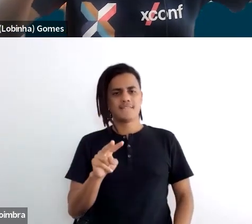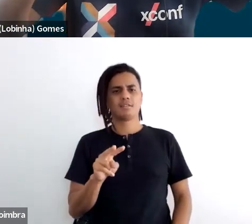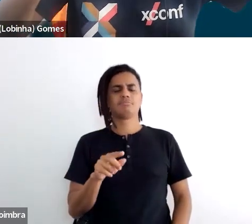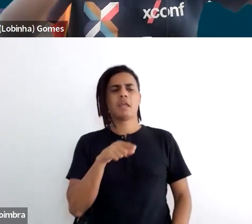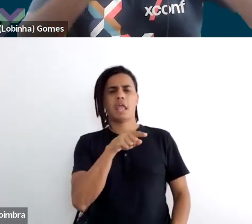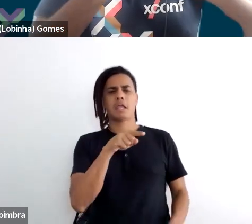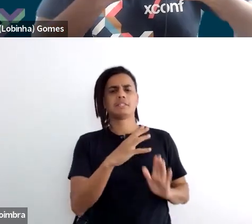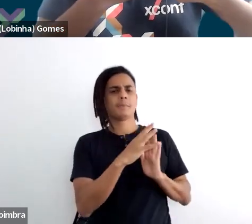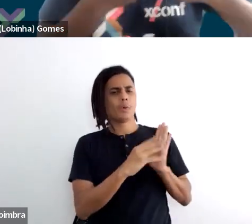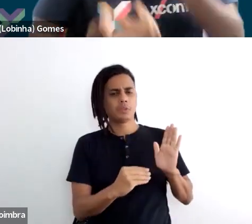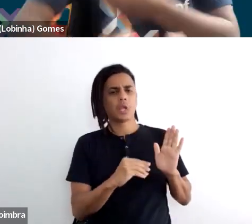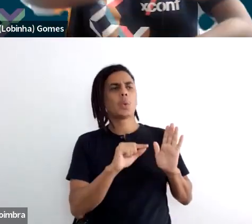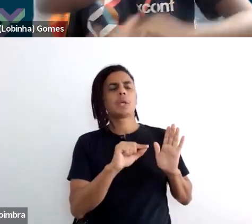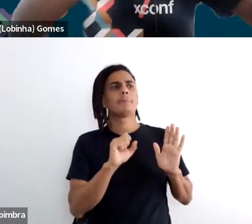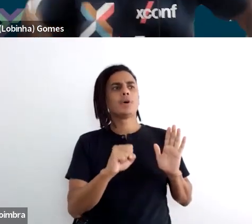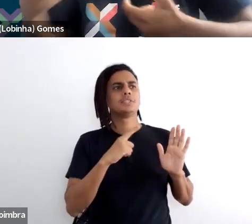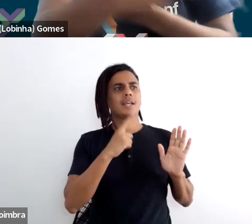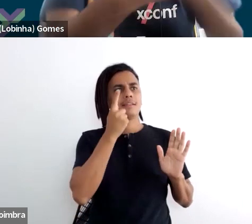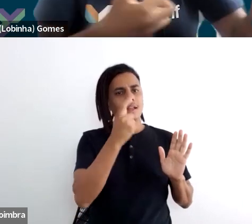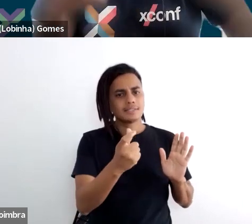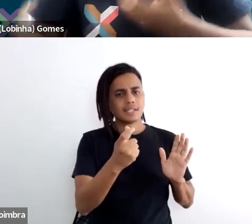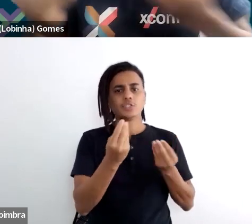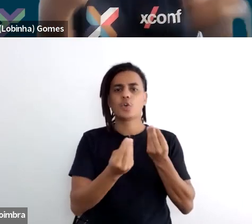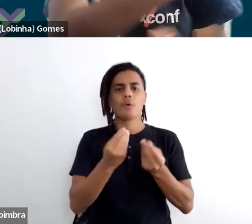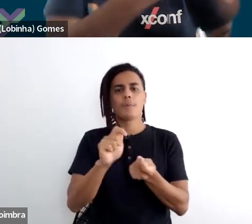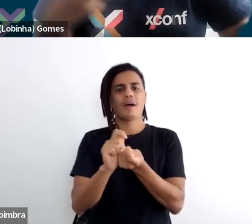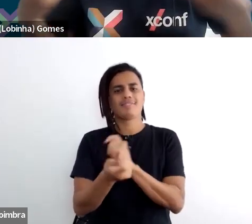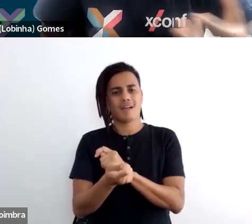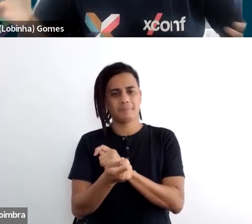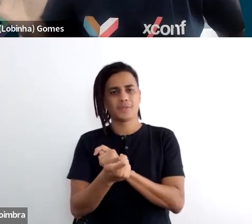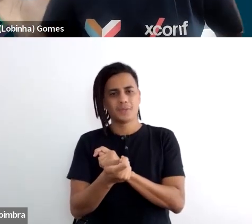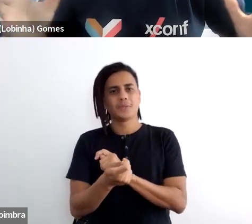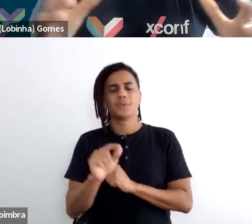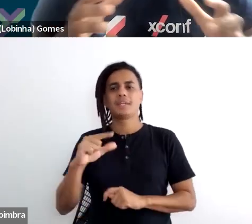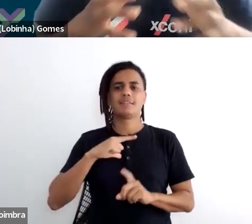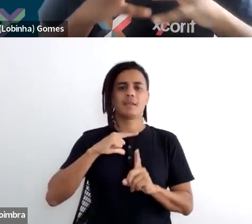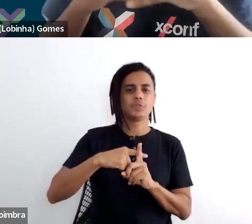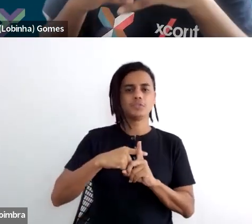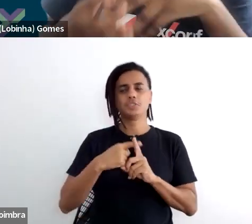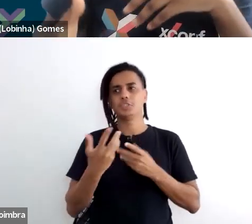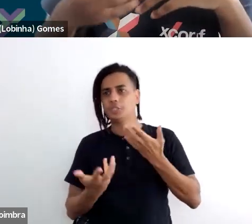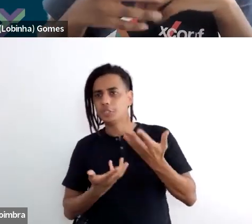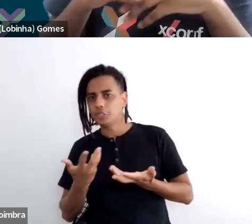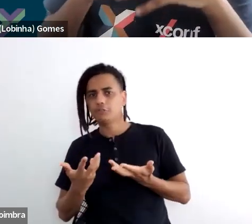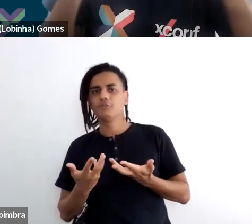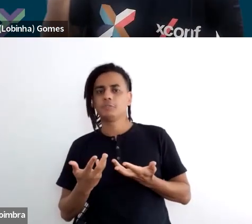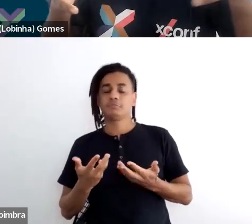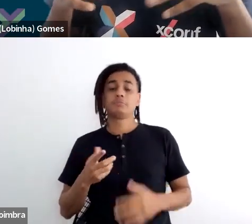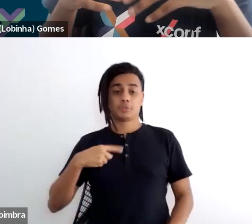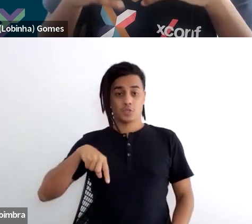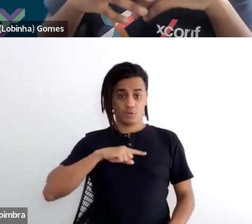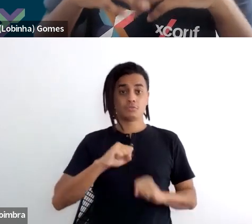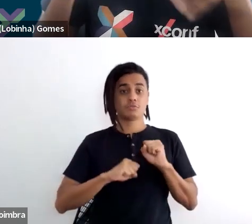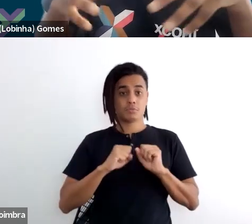modelo pode ser interessante, como é que eu adapto o que é de bom e interessante ali. Que nem no nosso projeto a gente também trabalha